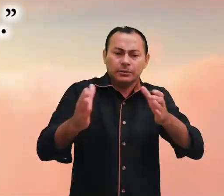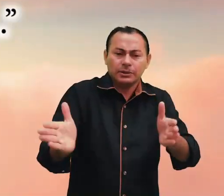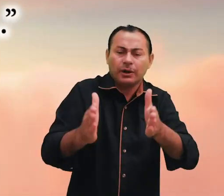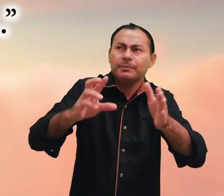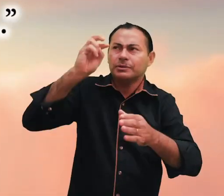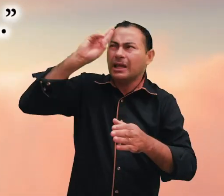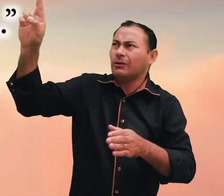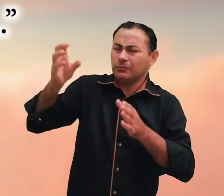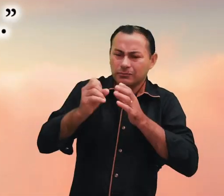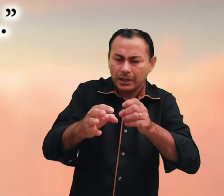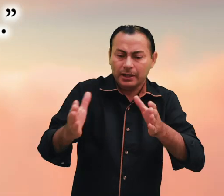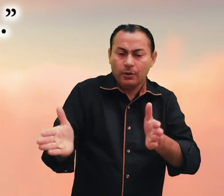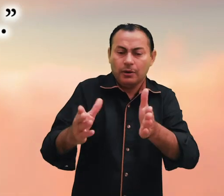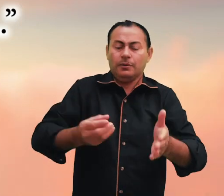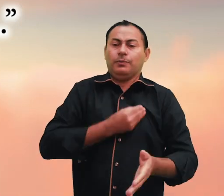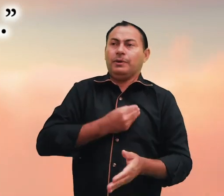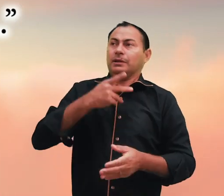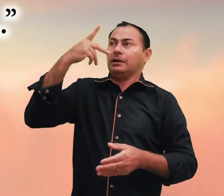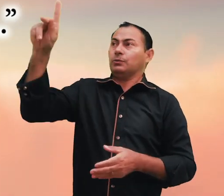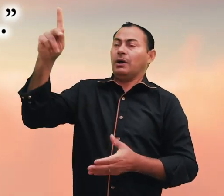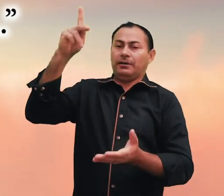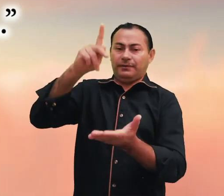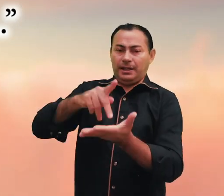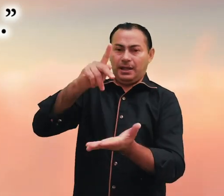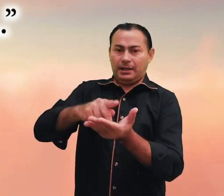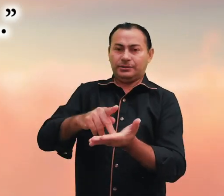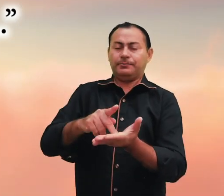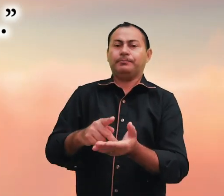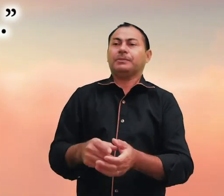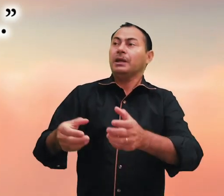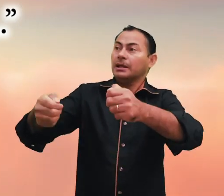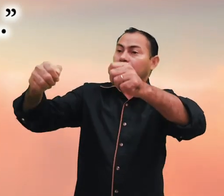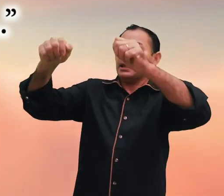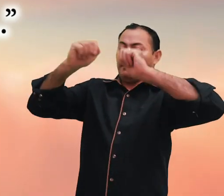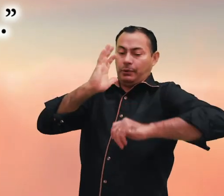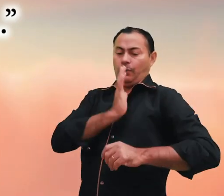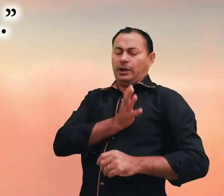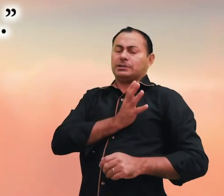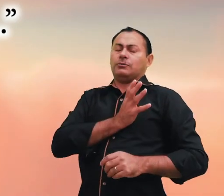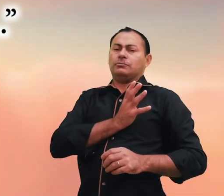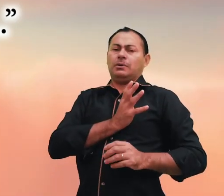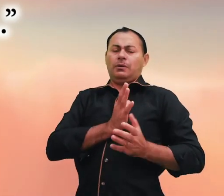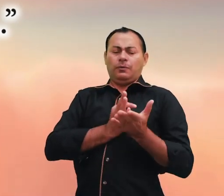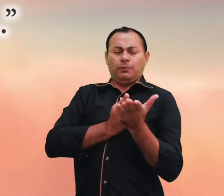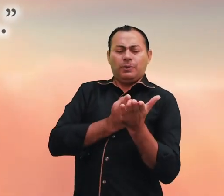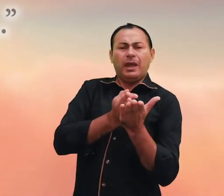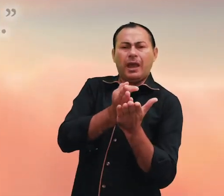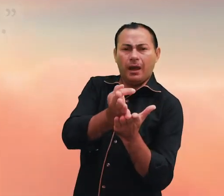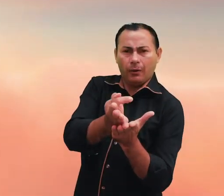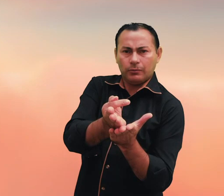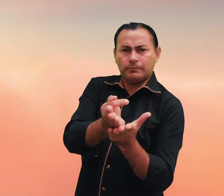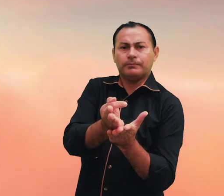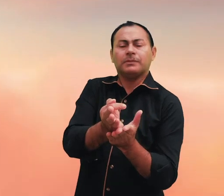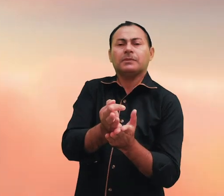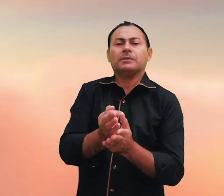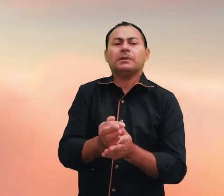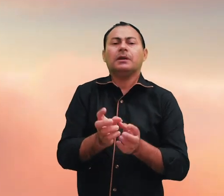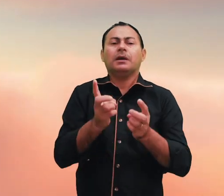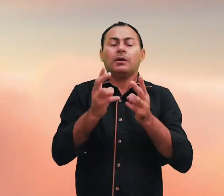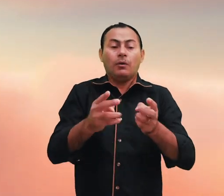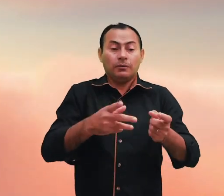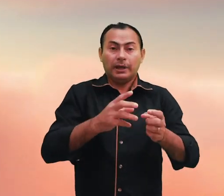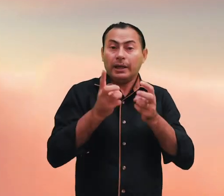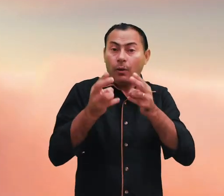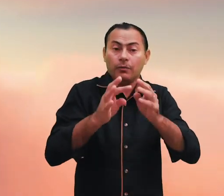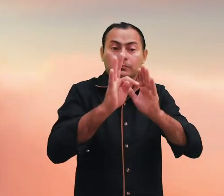caminho, Senhor, para que eu ande na tua verdade. Dá-me um coração inteiramente fiel. É a mesma